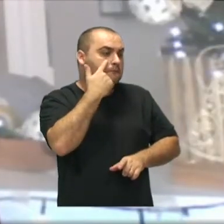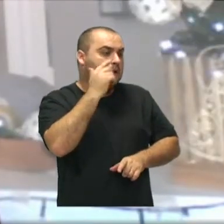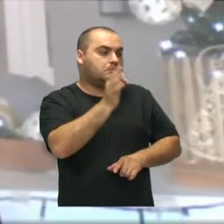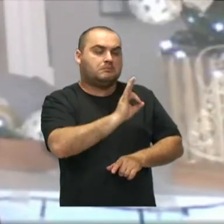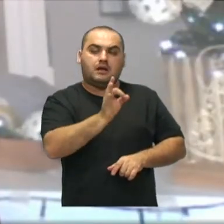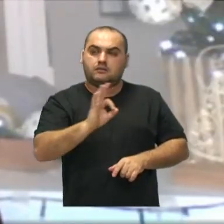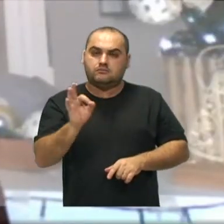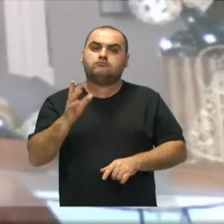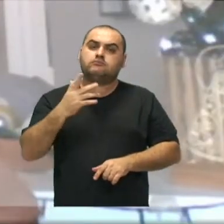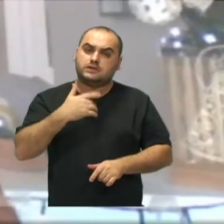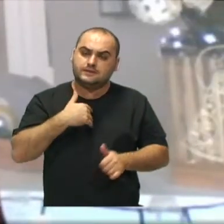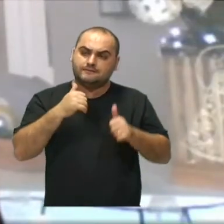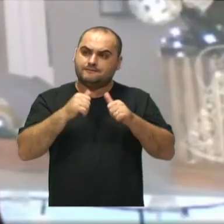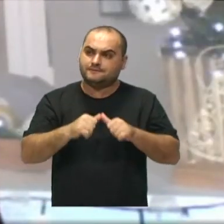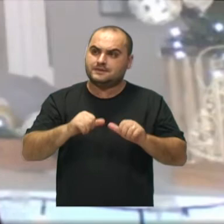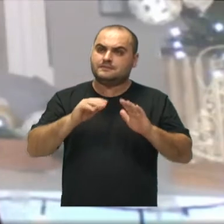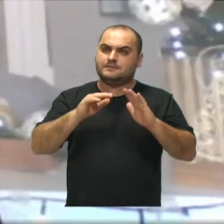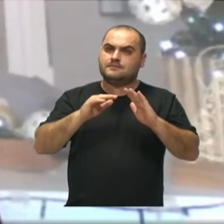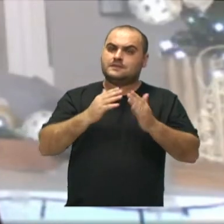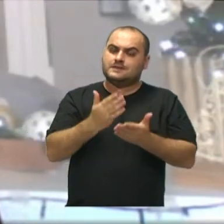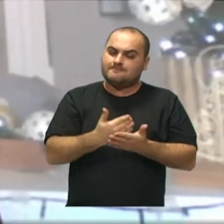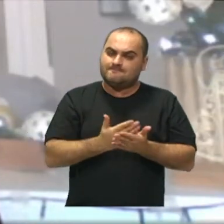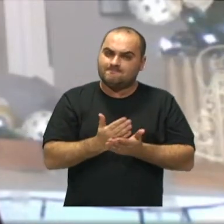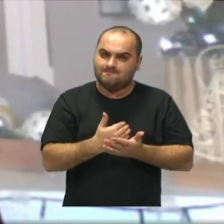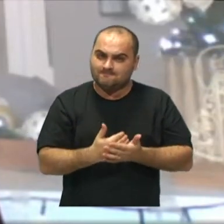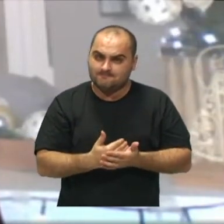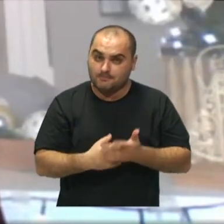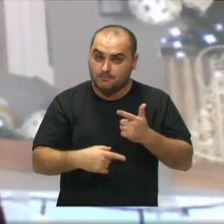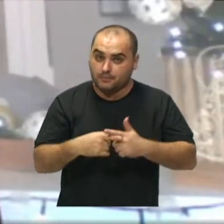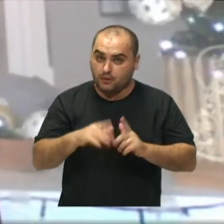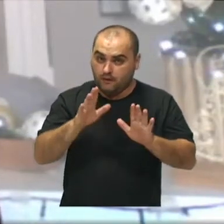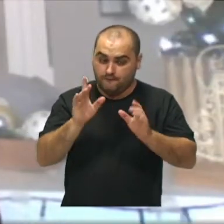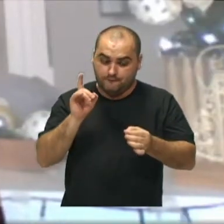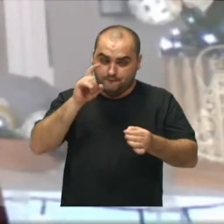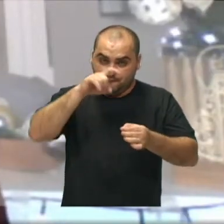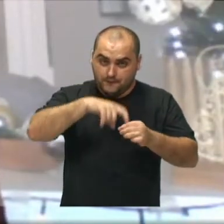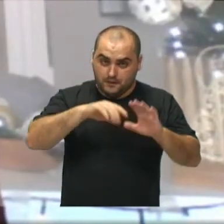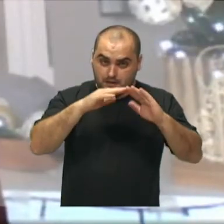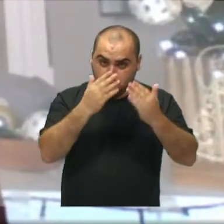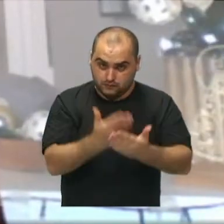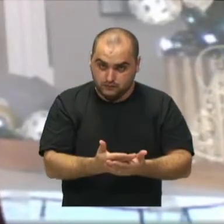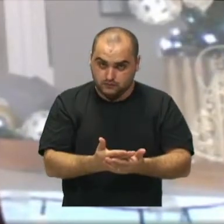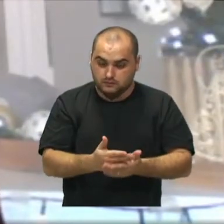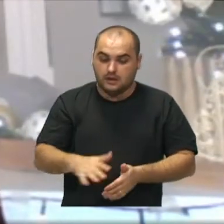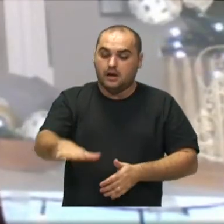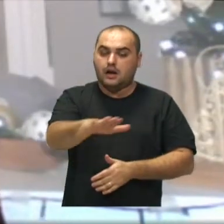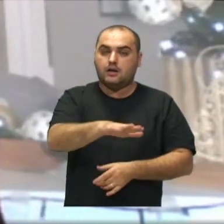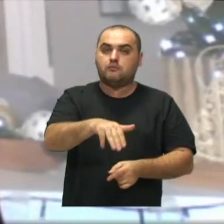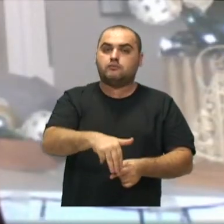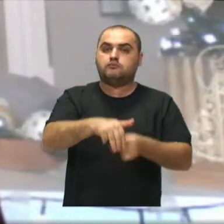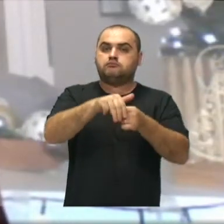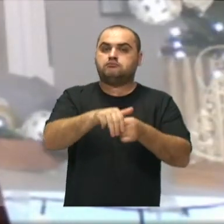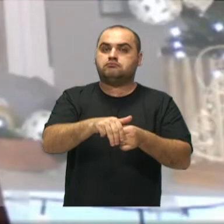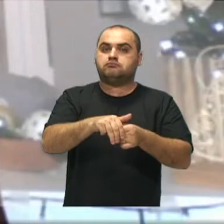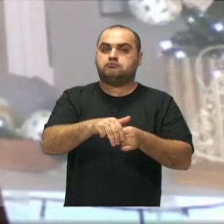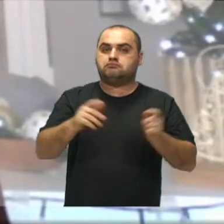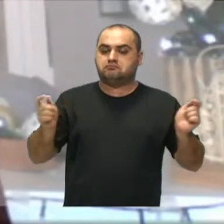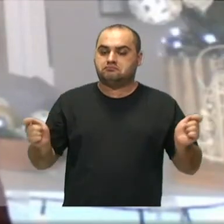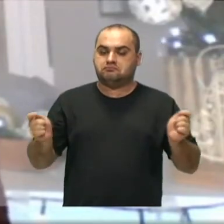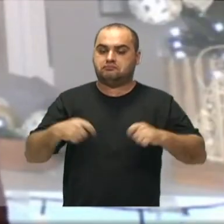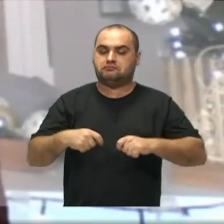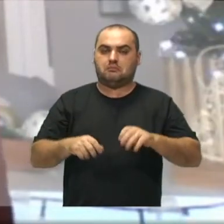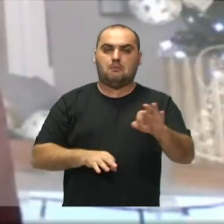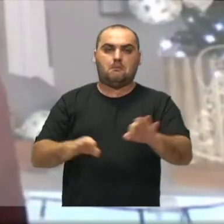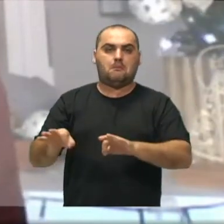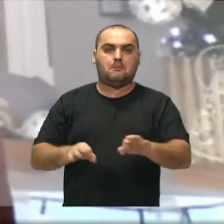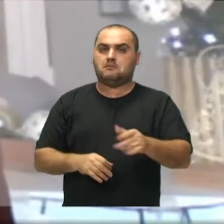incomoda. Porque quando for autorizado o retorno das aulas, nós, na rede municipal de ensino, não estaremos tão